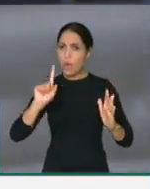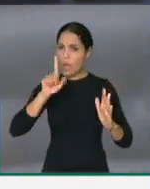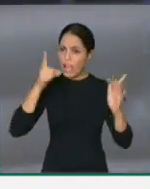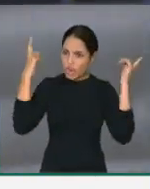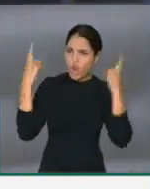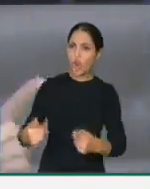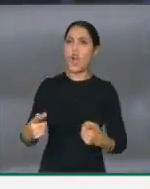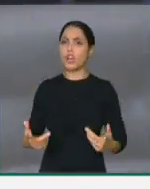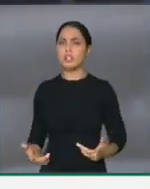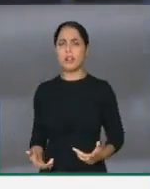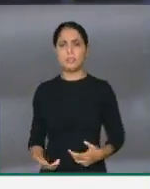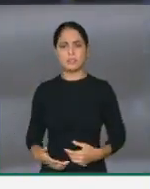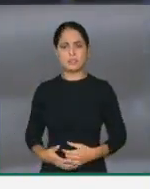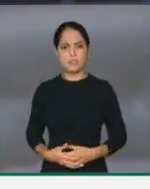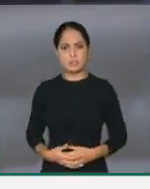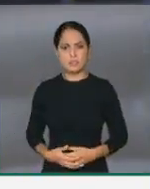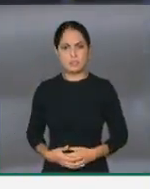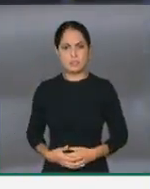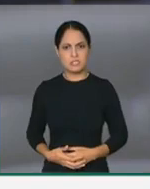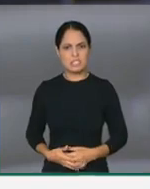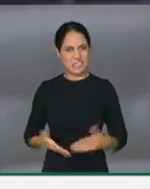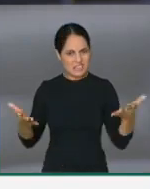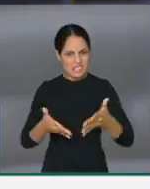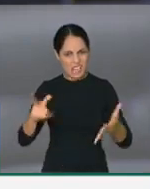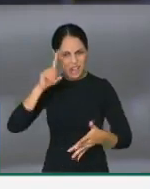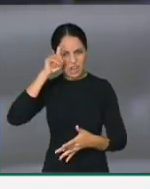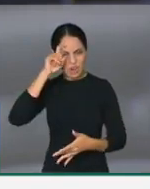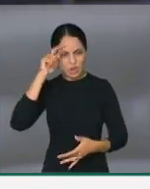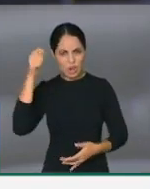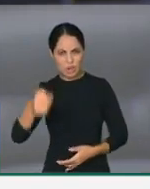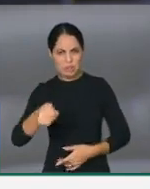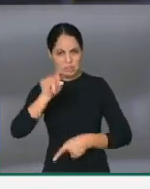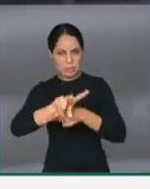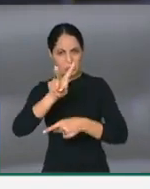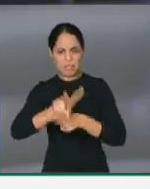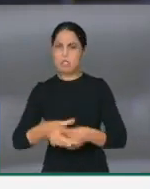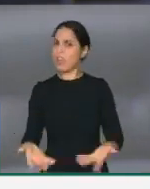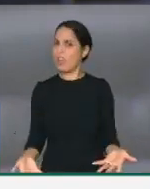às milícias, e o senhor Sérgio Moro está construindo a sua história de proteção a elas.